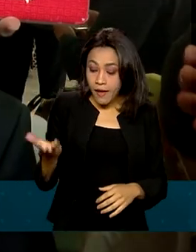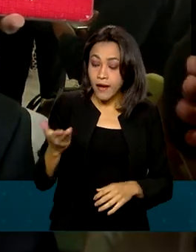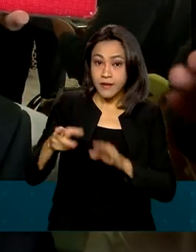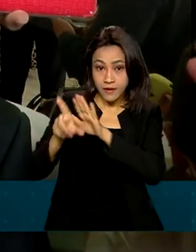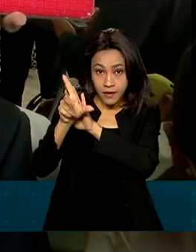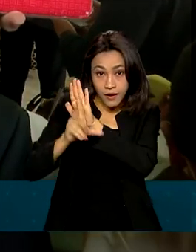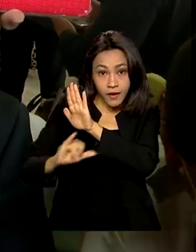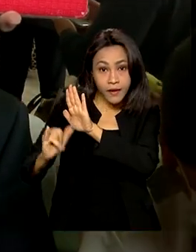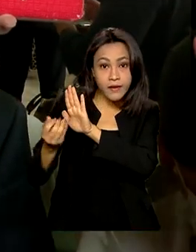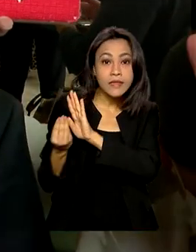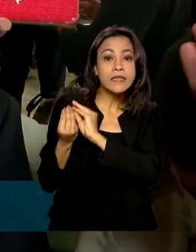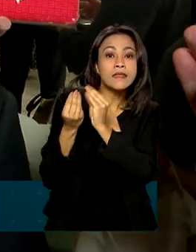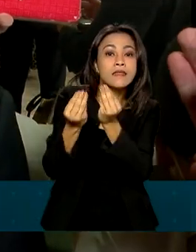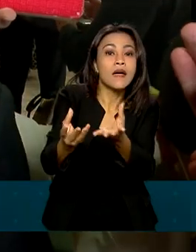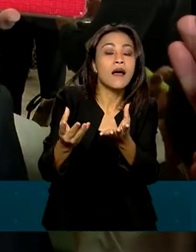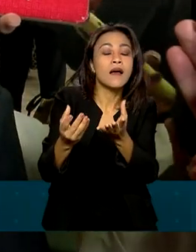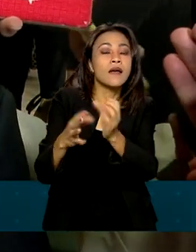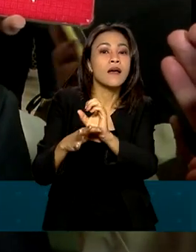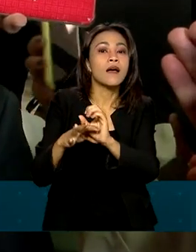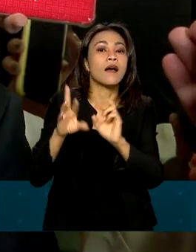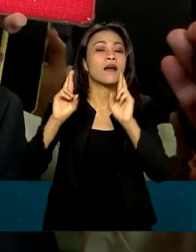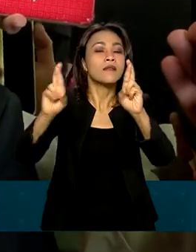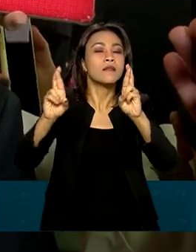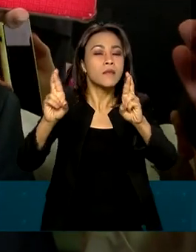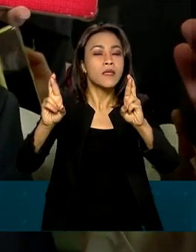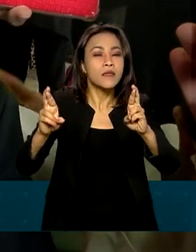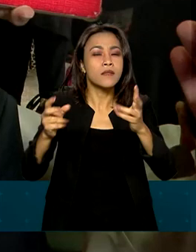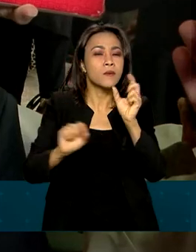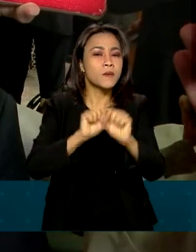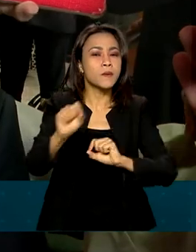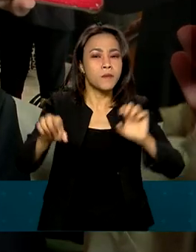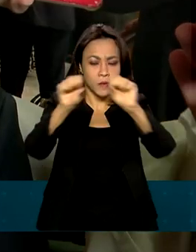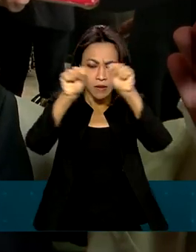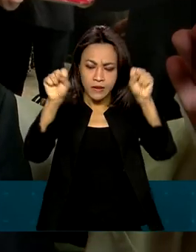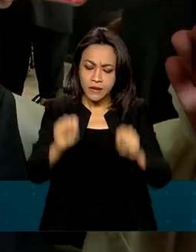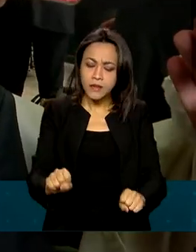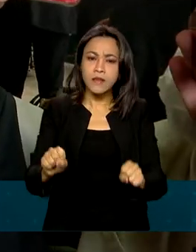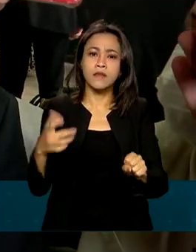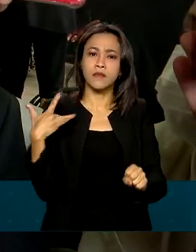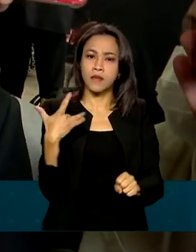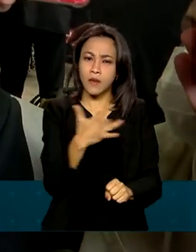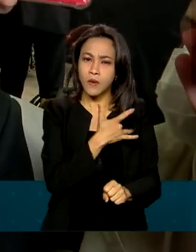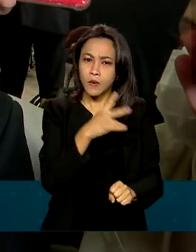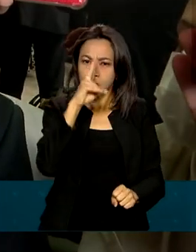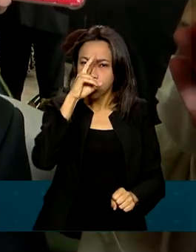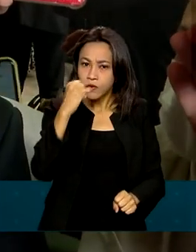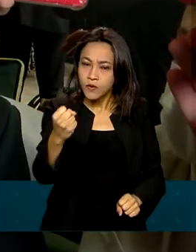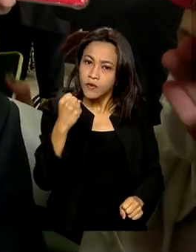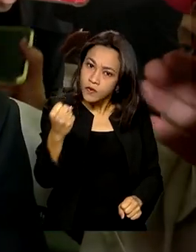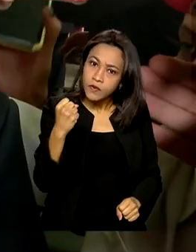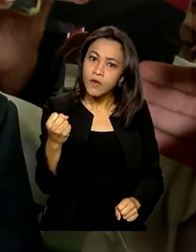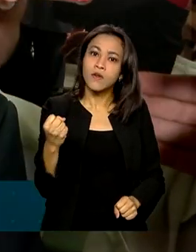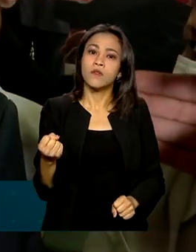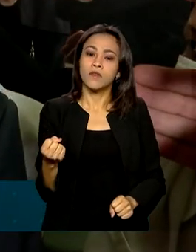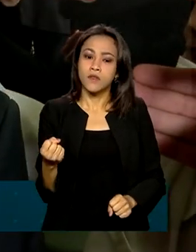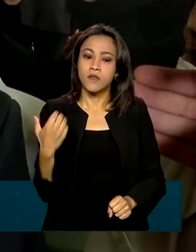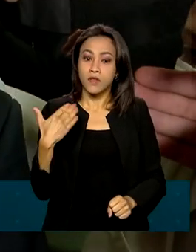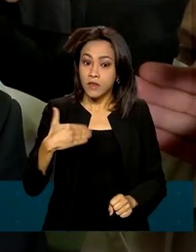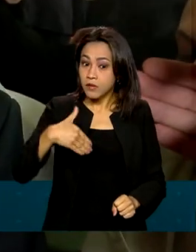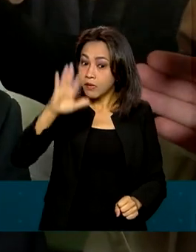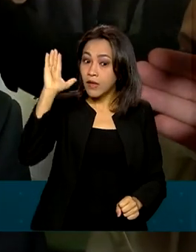a esperança para um sistema de saúde mais forte, mais eficiente e